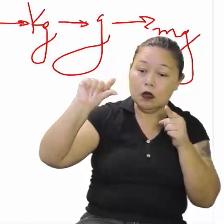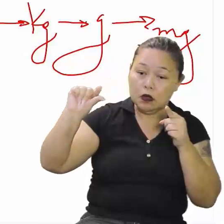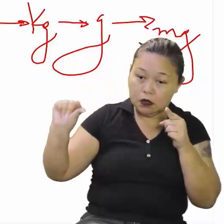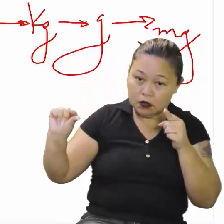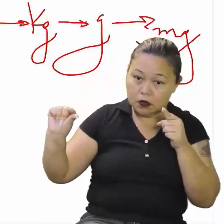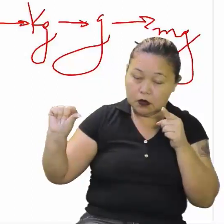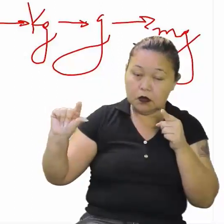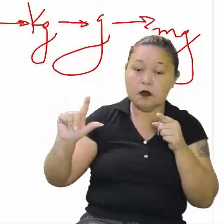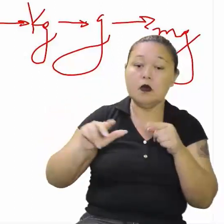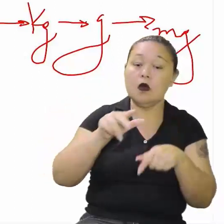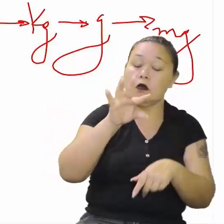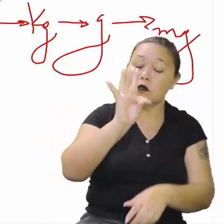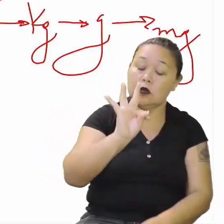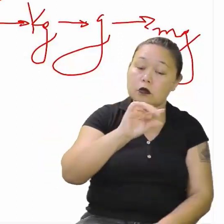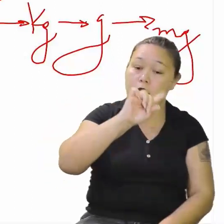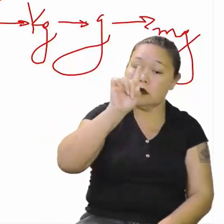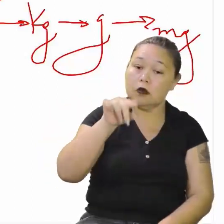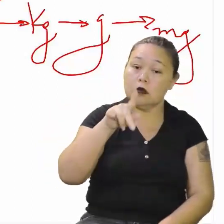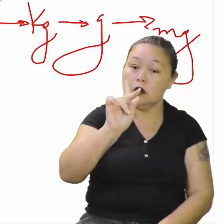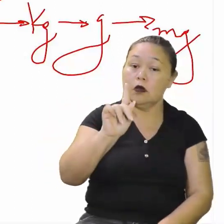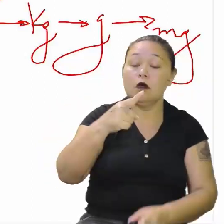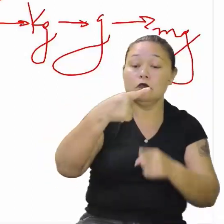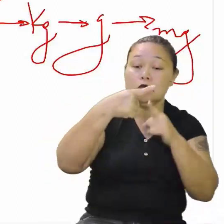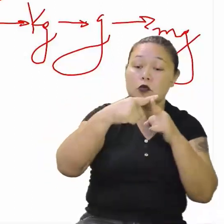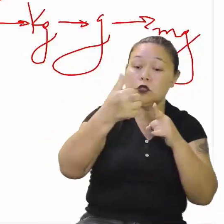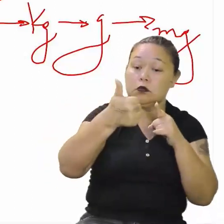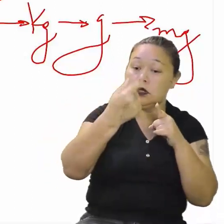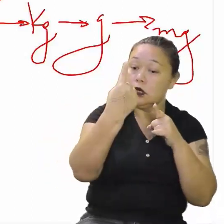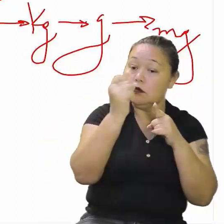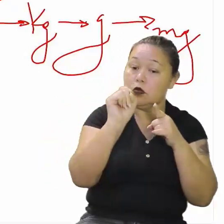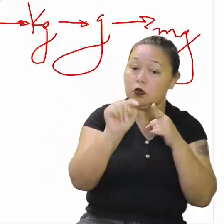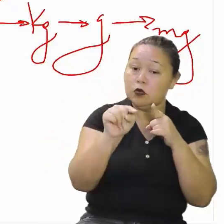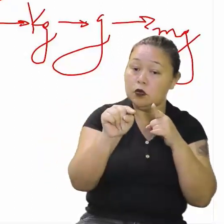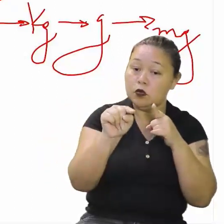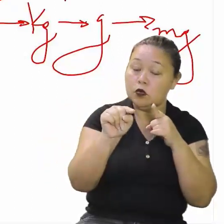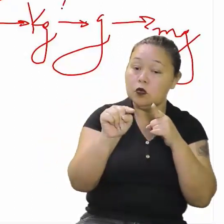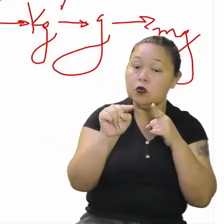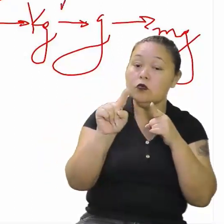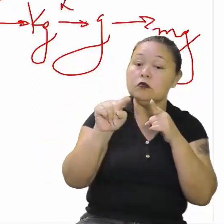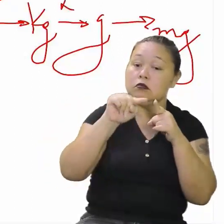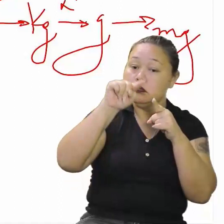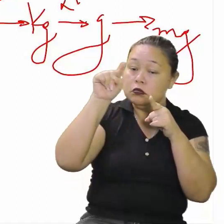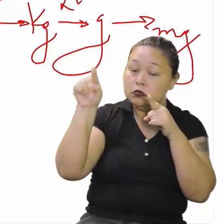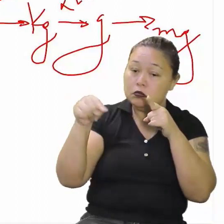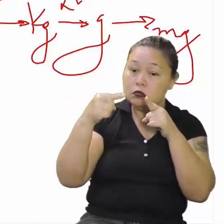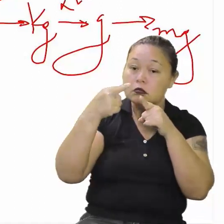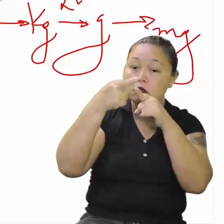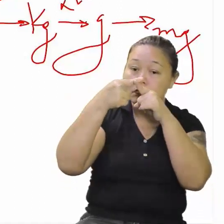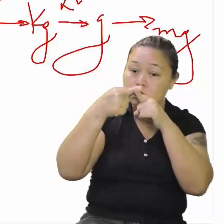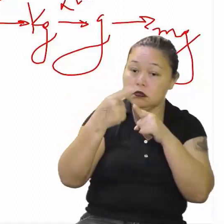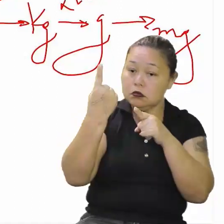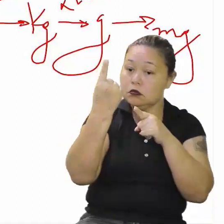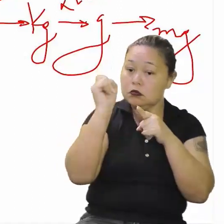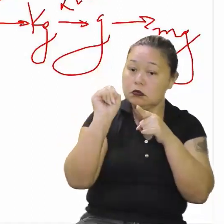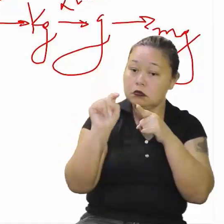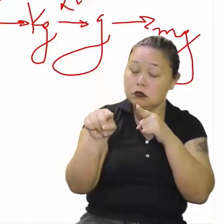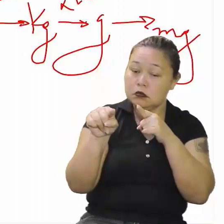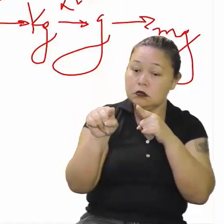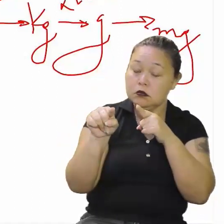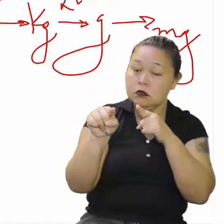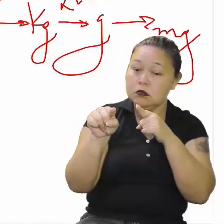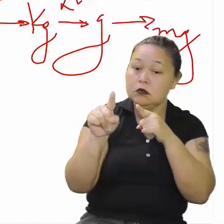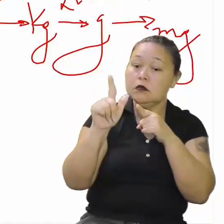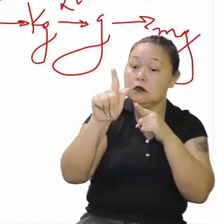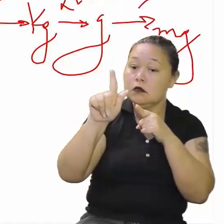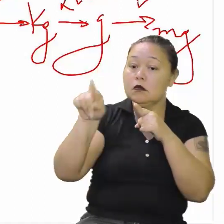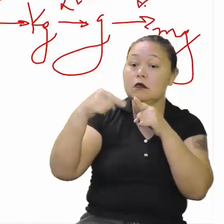quilo, multiplica por 1.000. Quilo para grama, multiplica por 1.000.